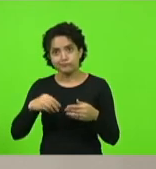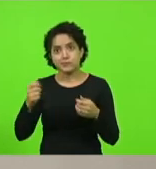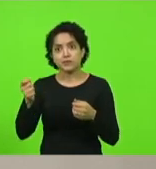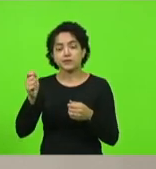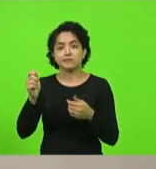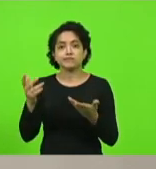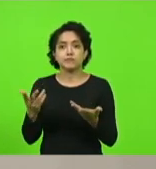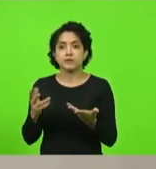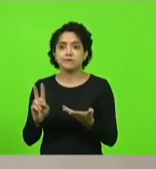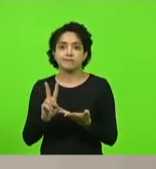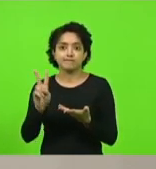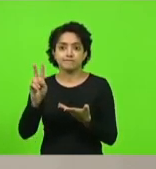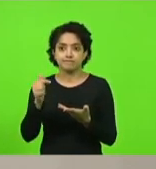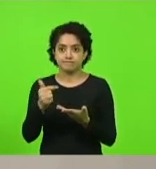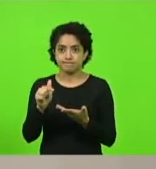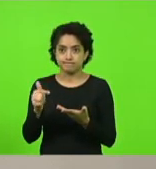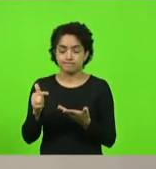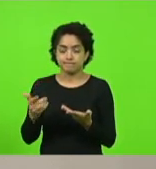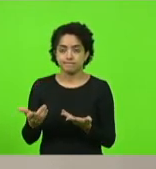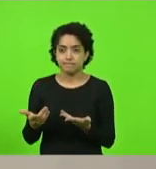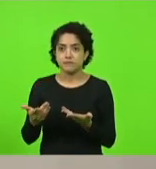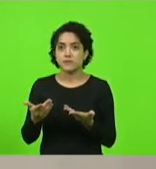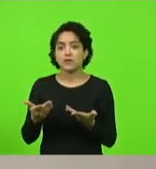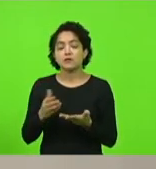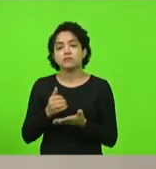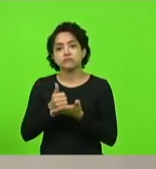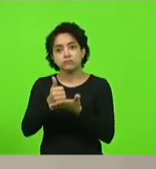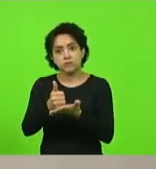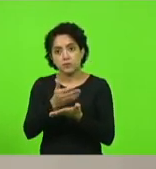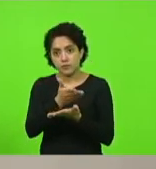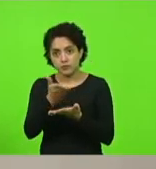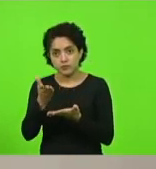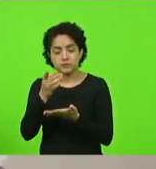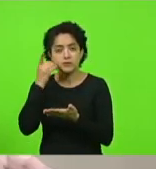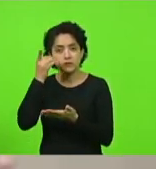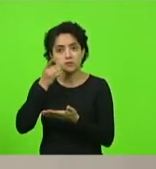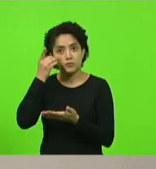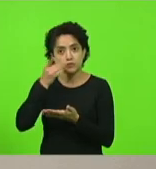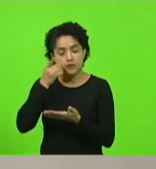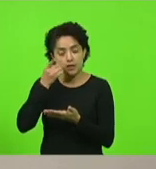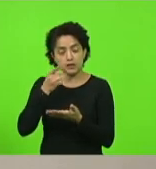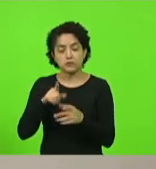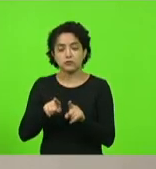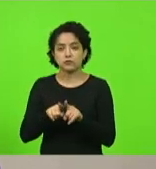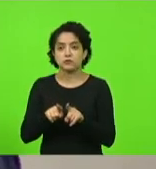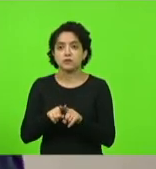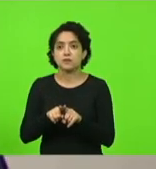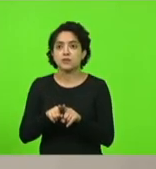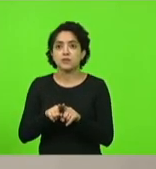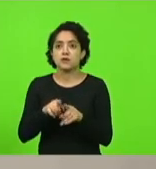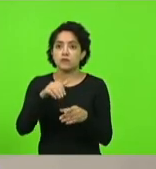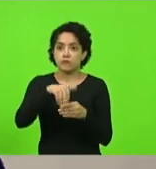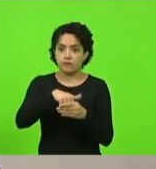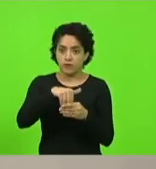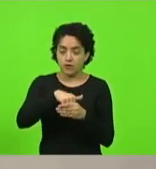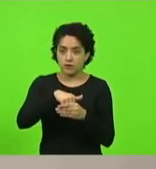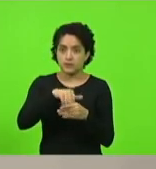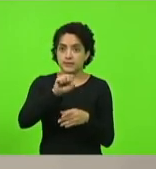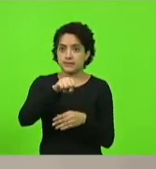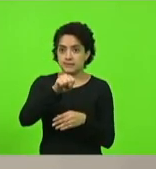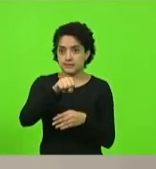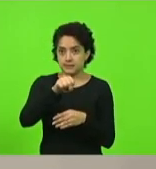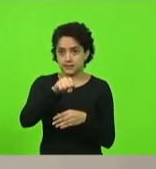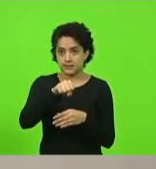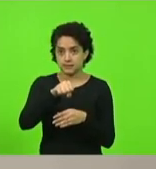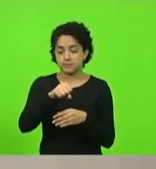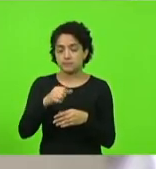das praças. Assim, contamos com o apoio de todos os nobres colegas deputados para que votem sim à